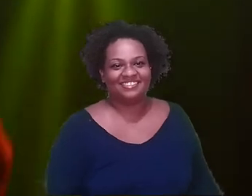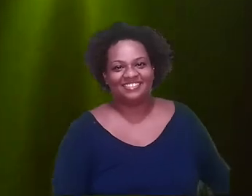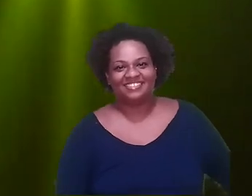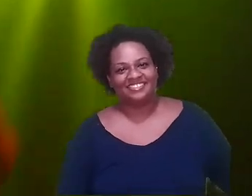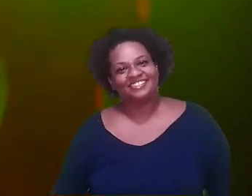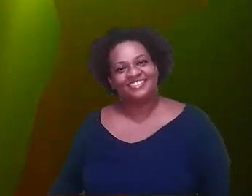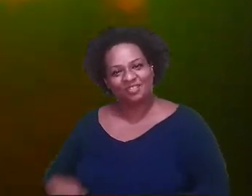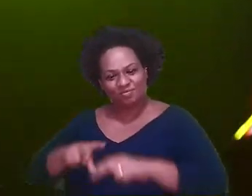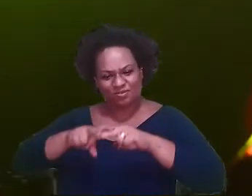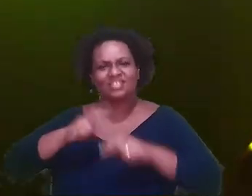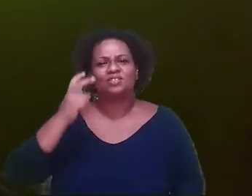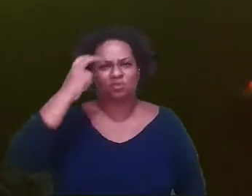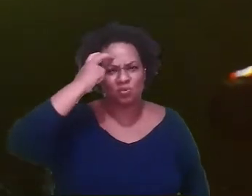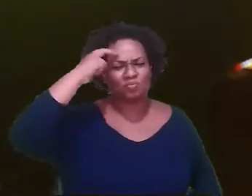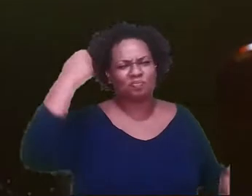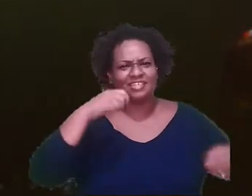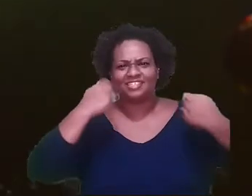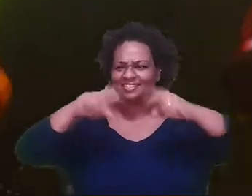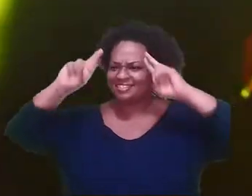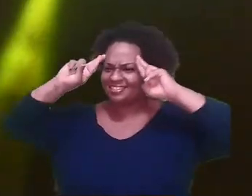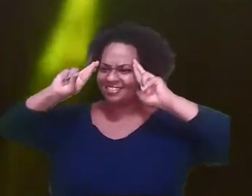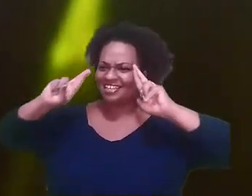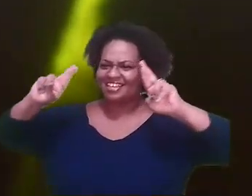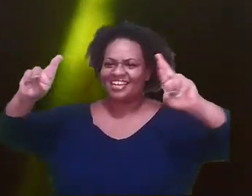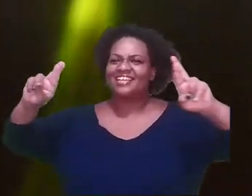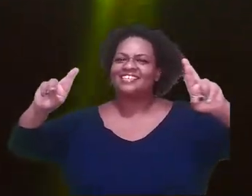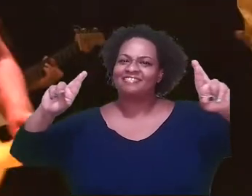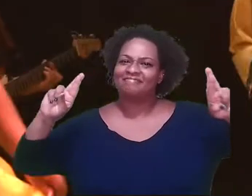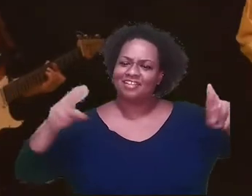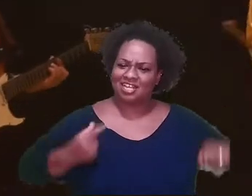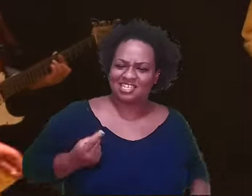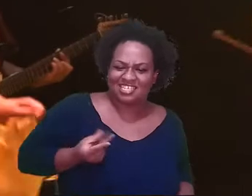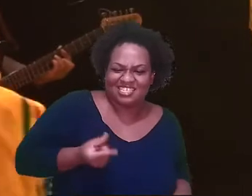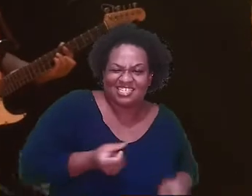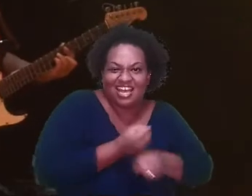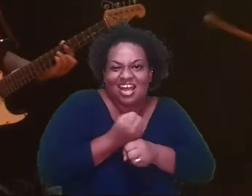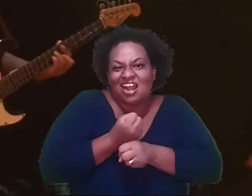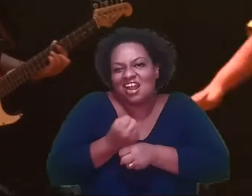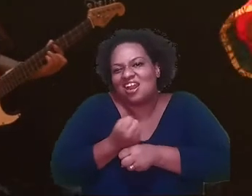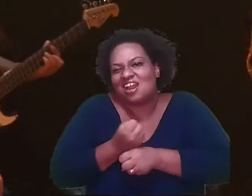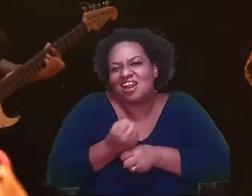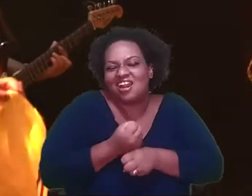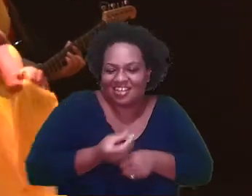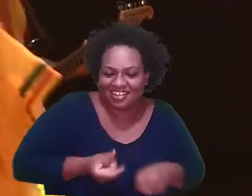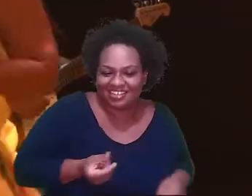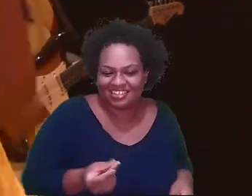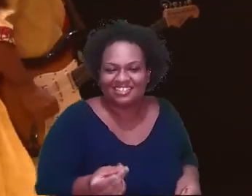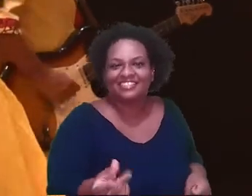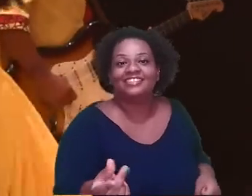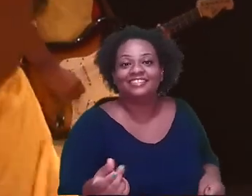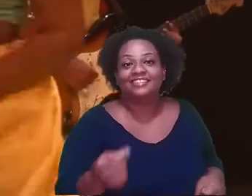Ela precisa ser valorizada. Ela precisa de recurso e de respeito. E eu sou mãe Bete de